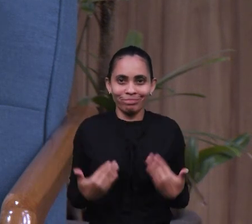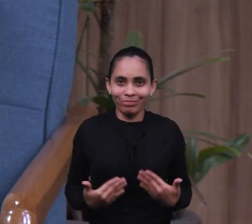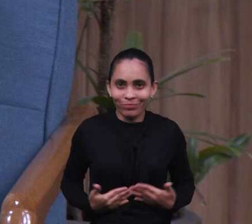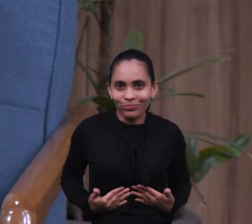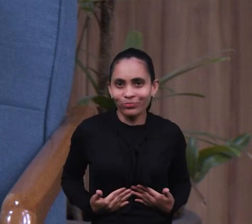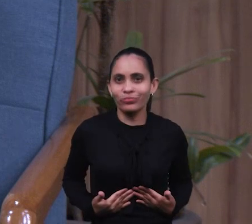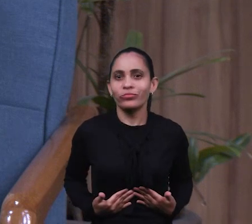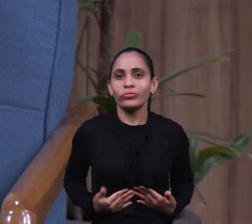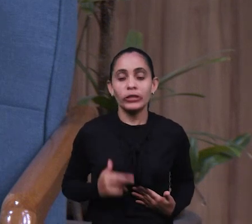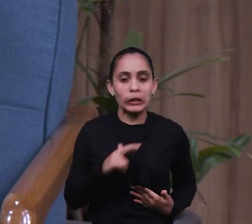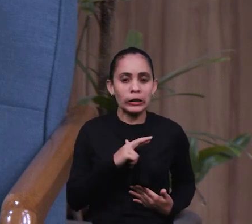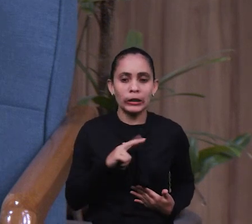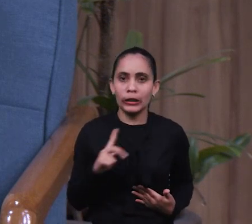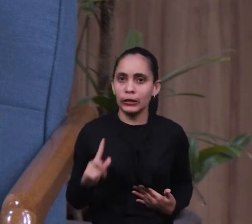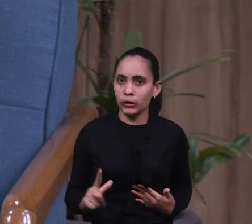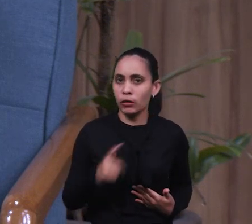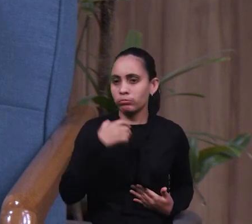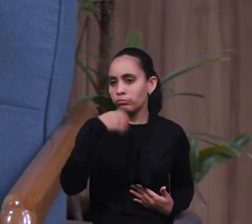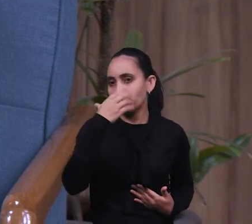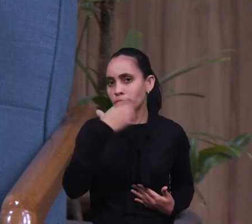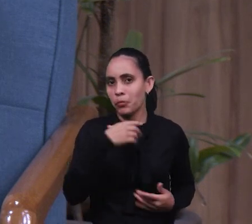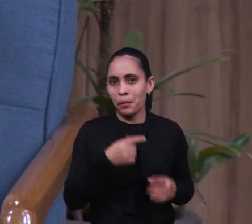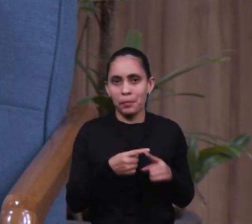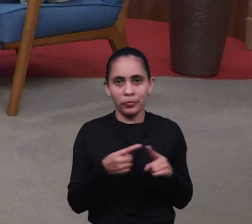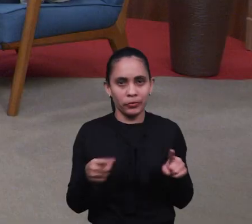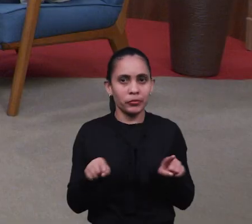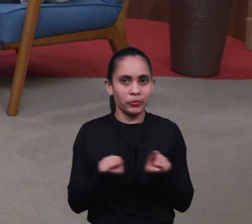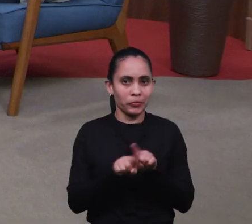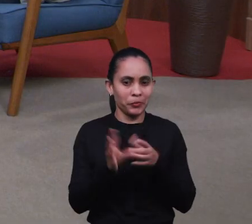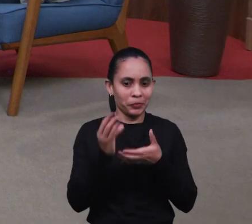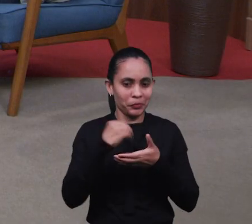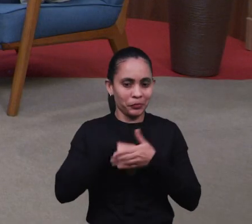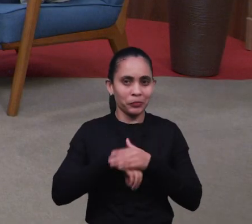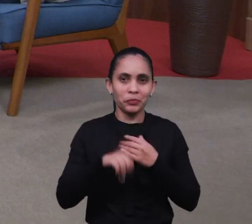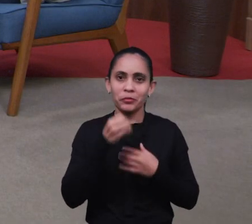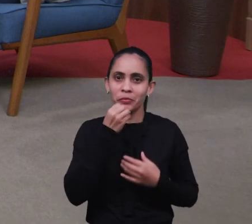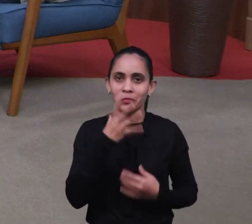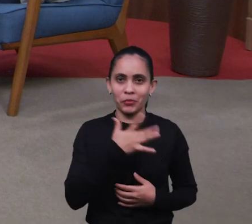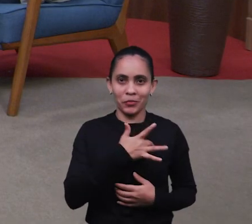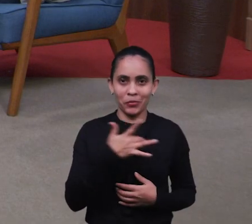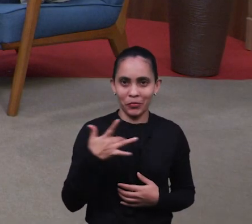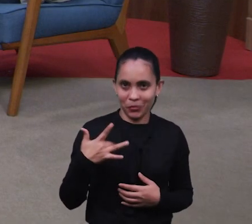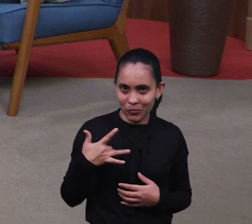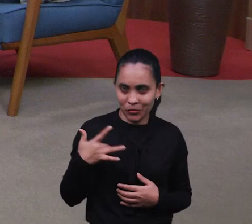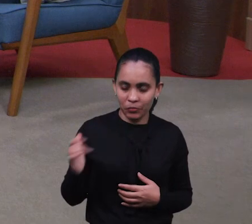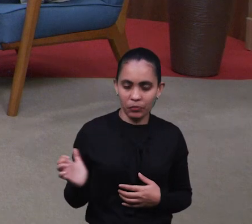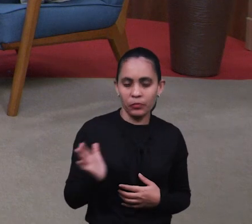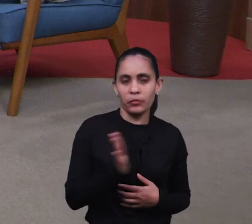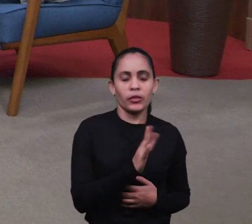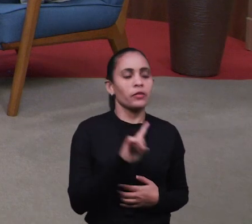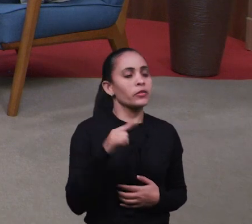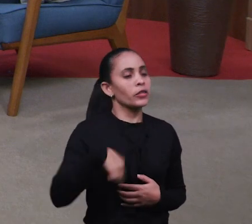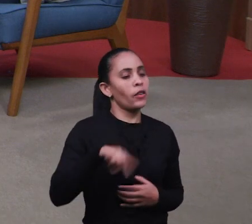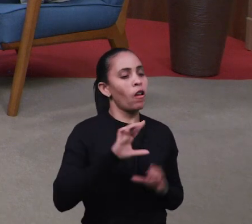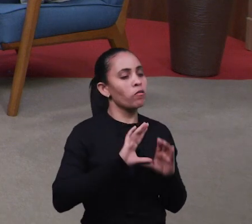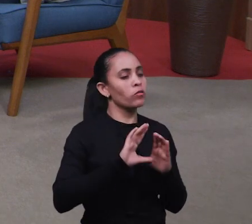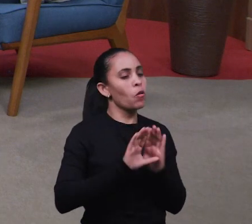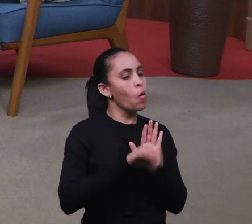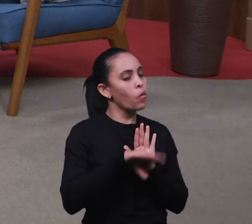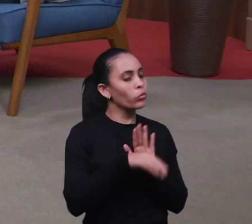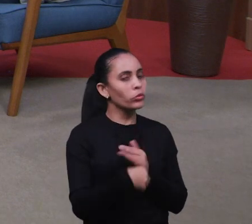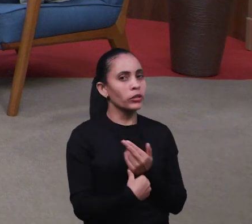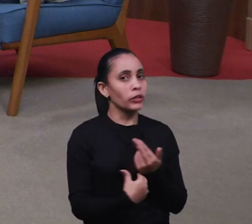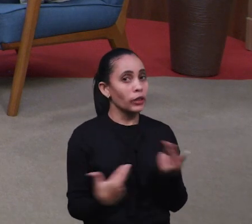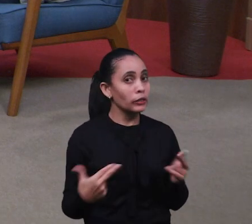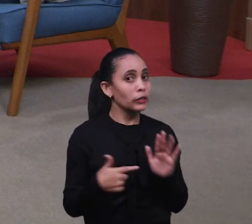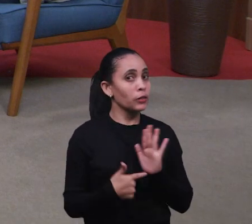só nutricional, mas até curativo que a maçã tem. Bom, vocês falaram sobre alguns aspectos e... As expressões aqui.